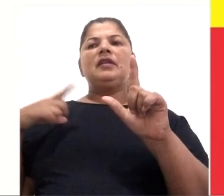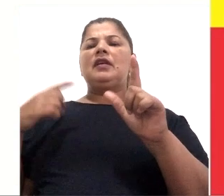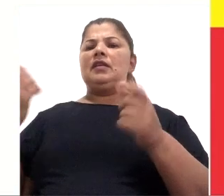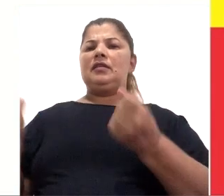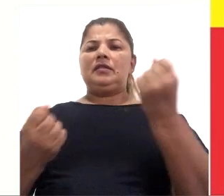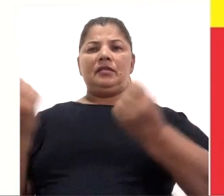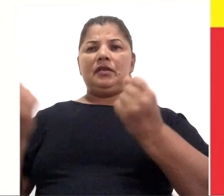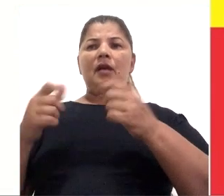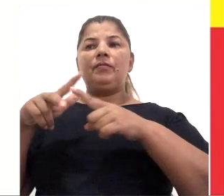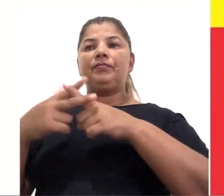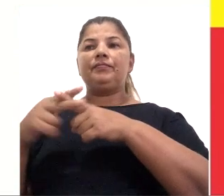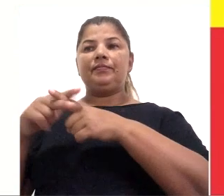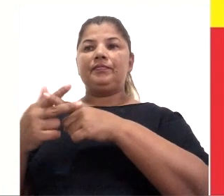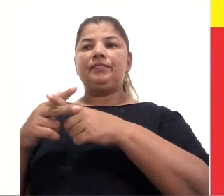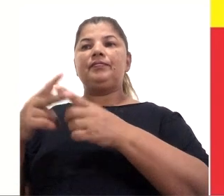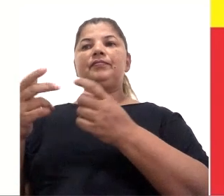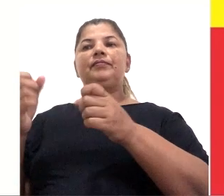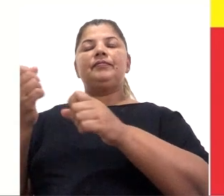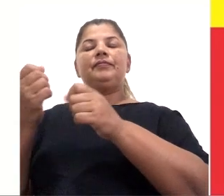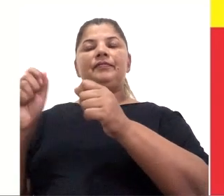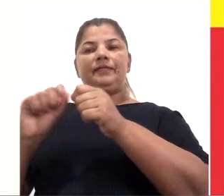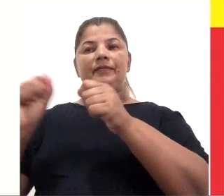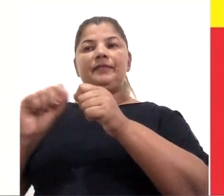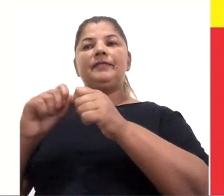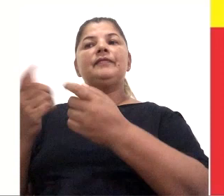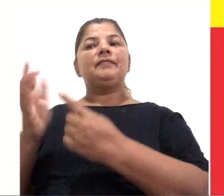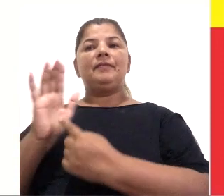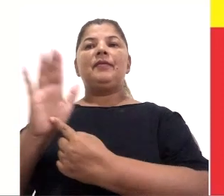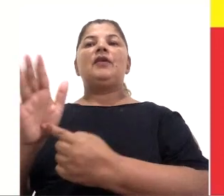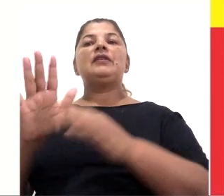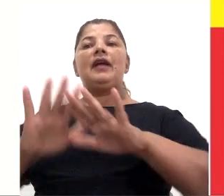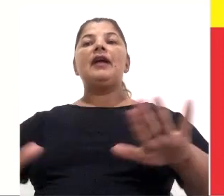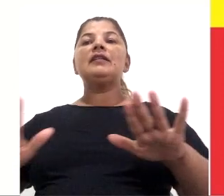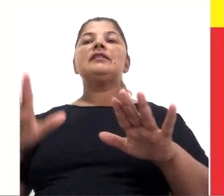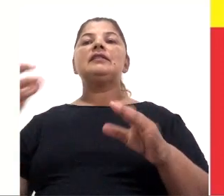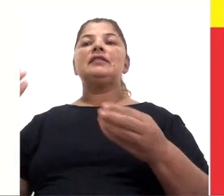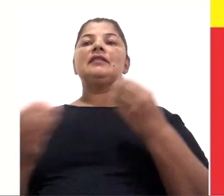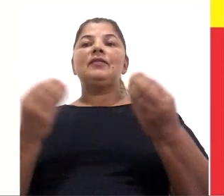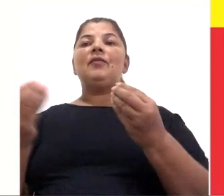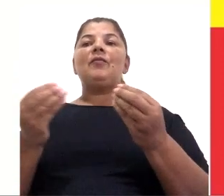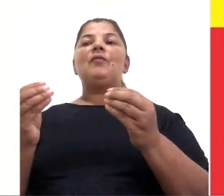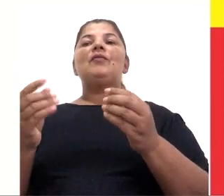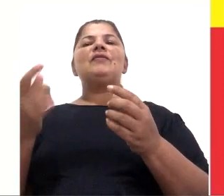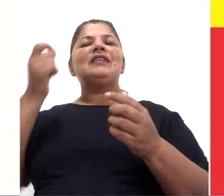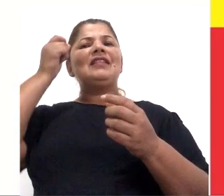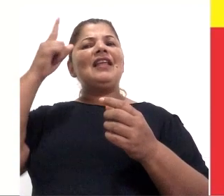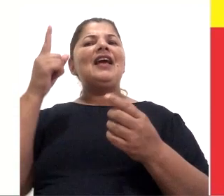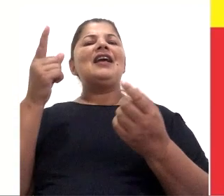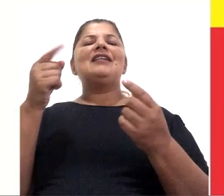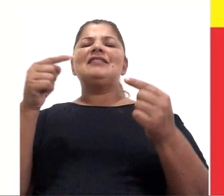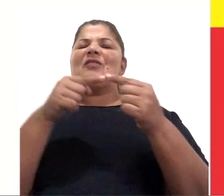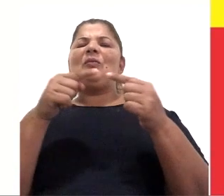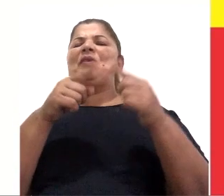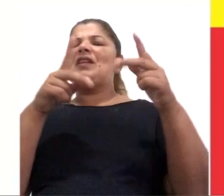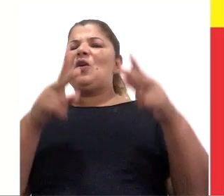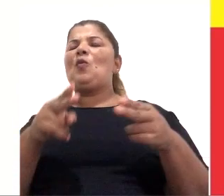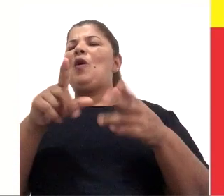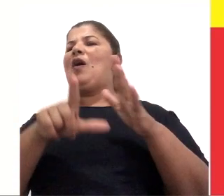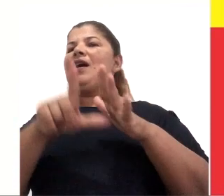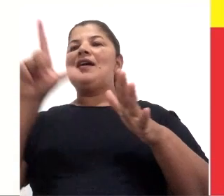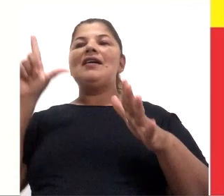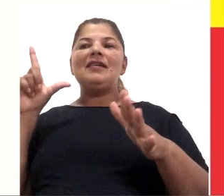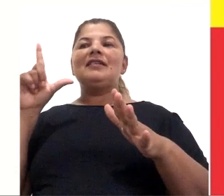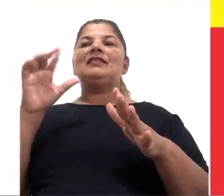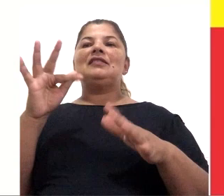Atualmente, a produção de veículo ela funciona dessa forma. A gente vai ver que essa é uma ideia também de ambiente fordista, né? Da forma que a